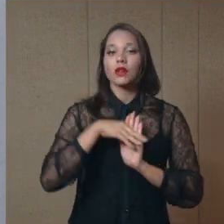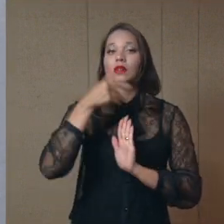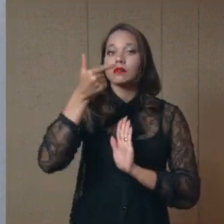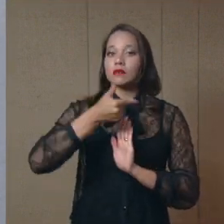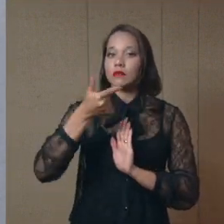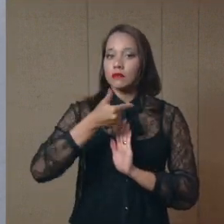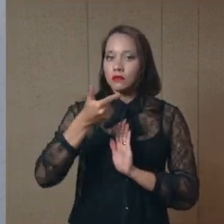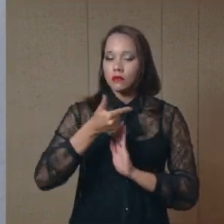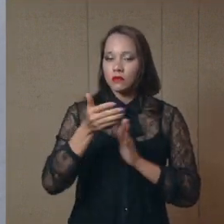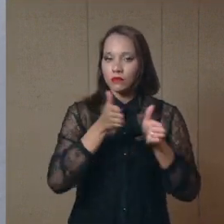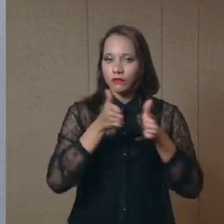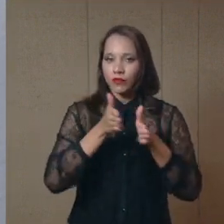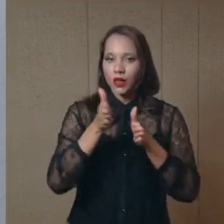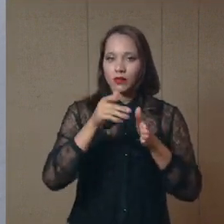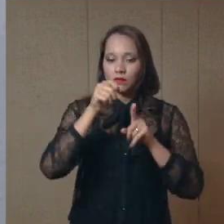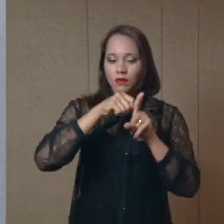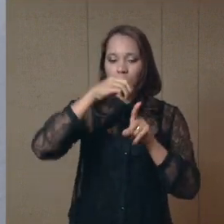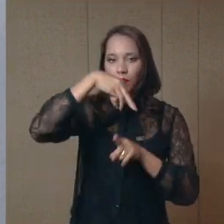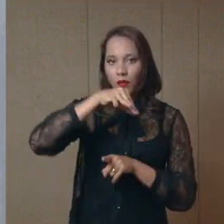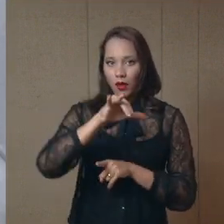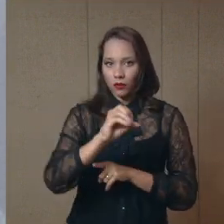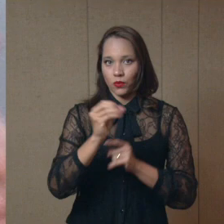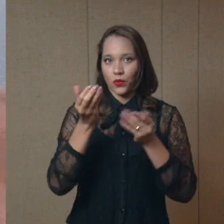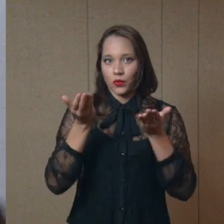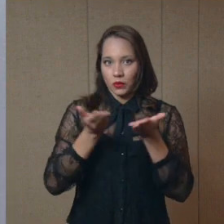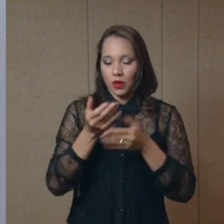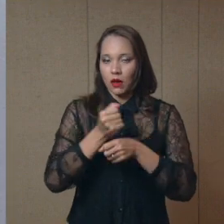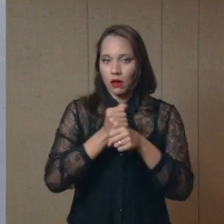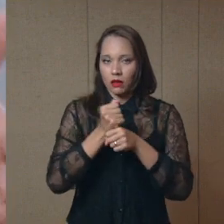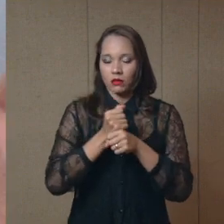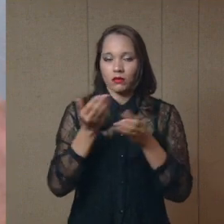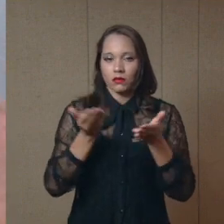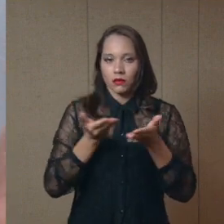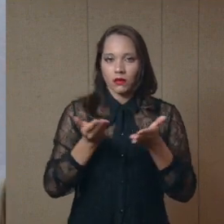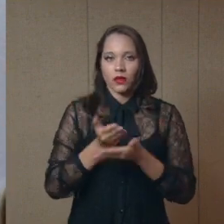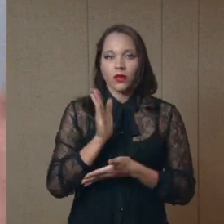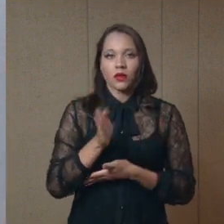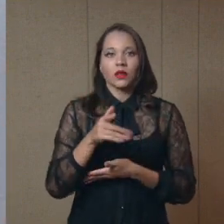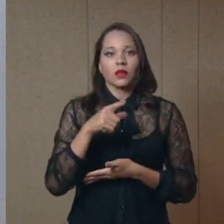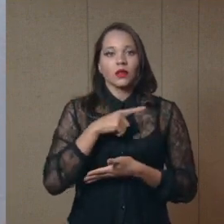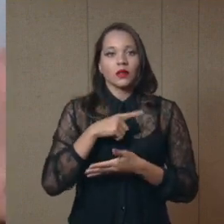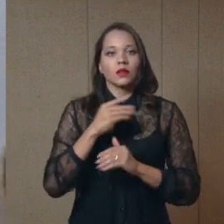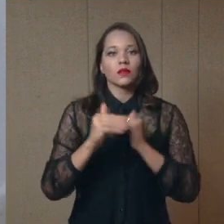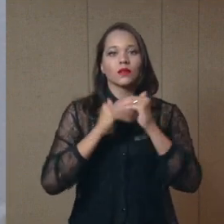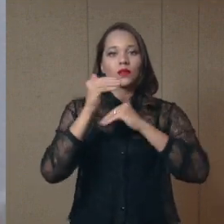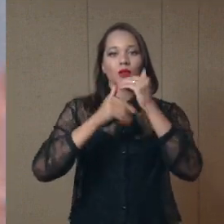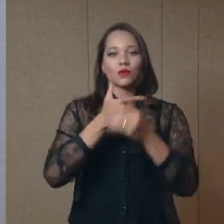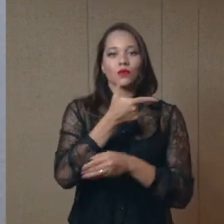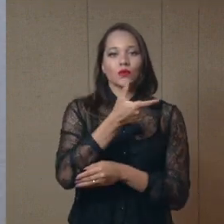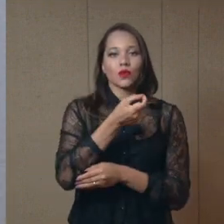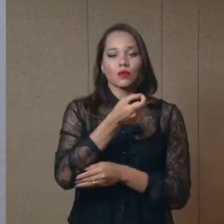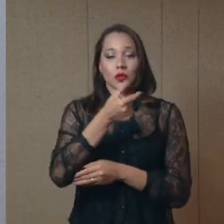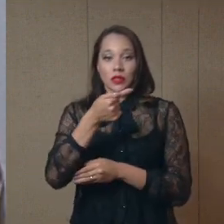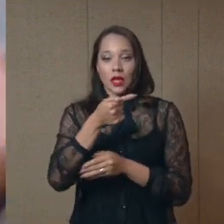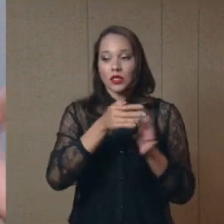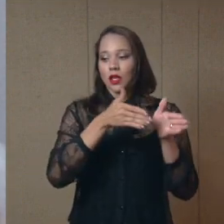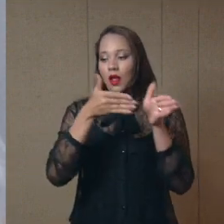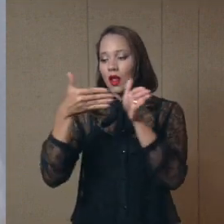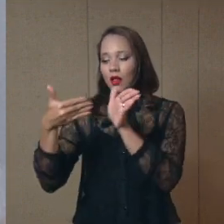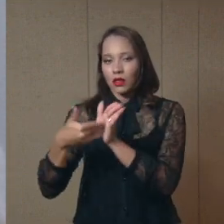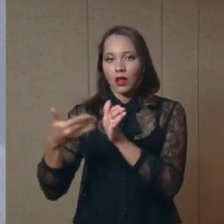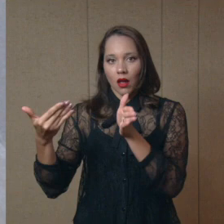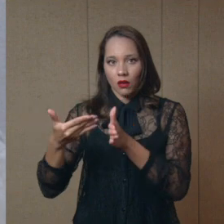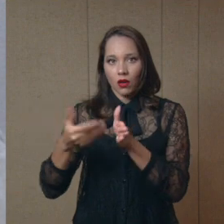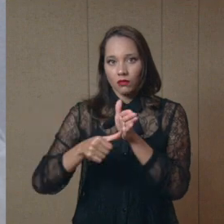segunda fase em maio deste ano então nós temos já uma evolução de 2007 pra cá da